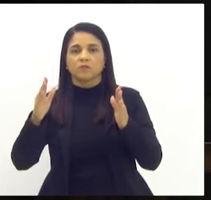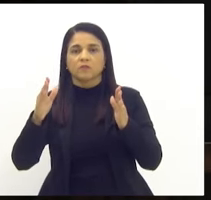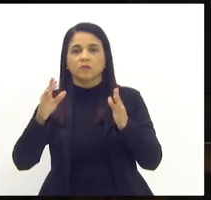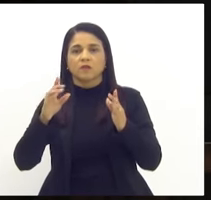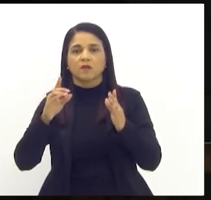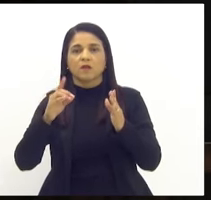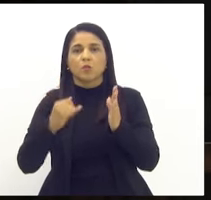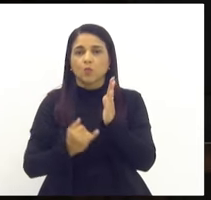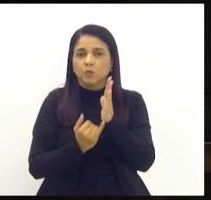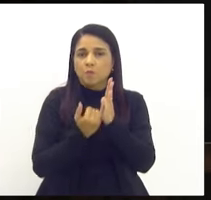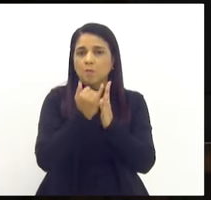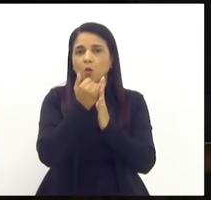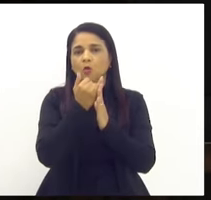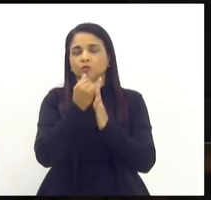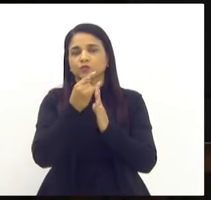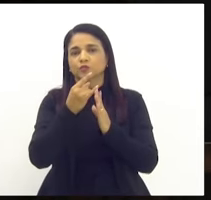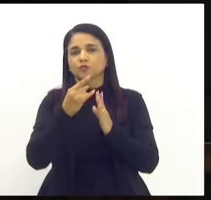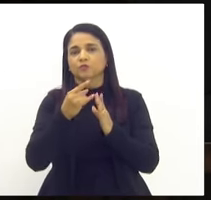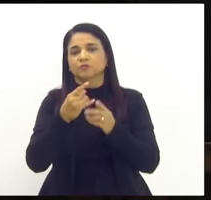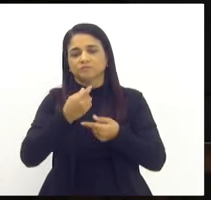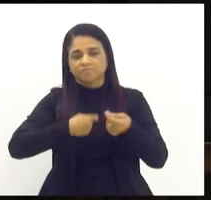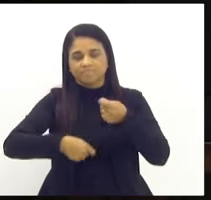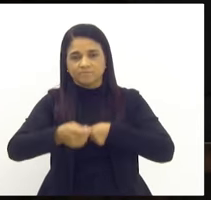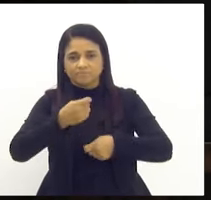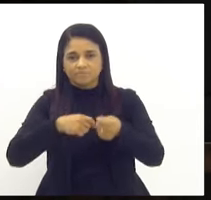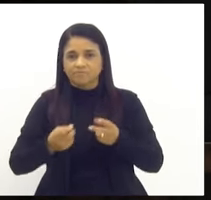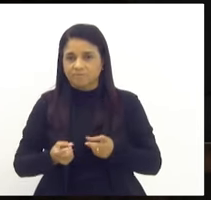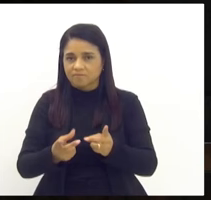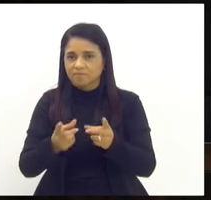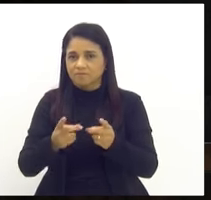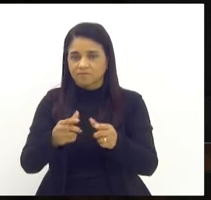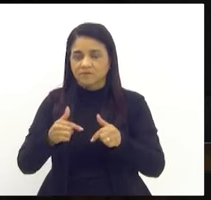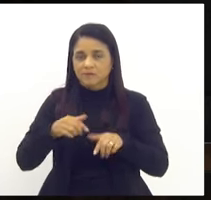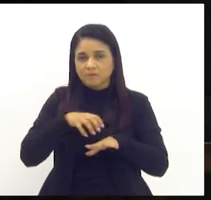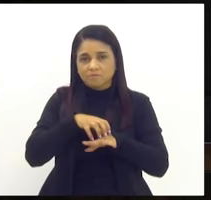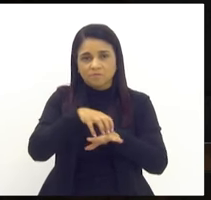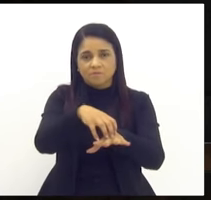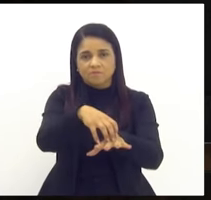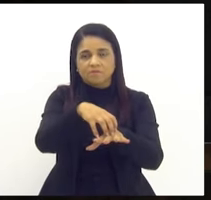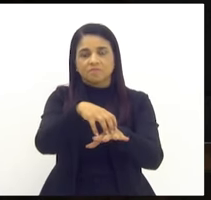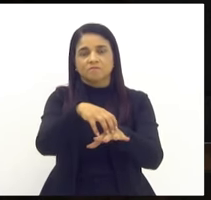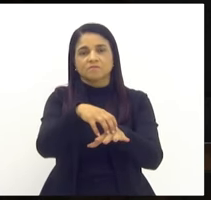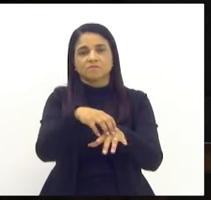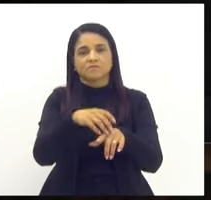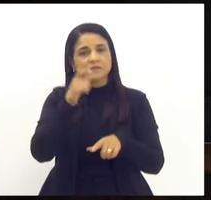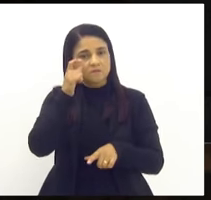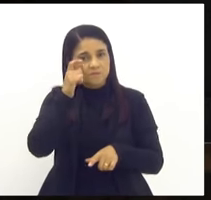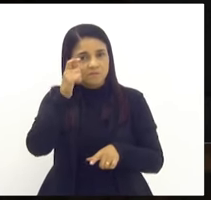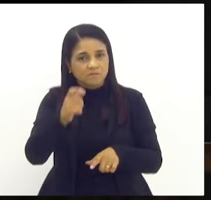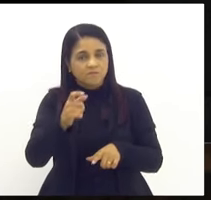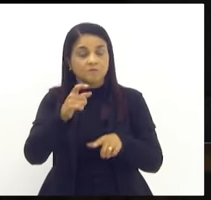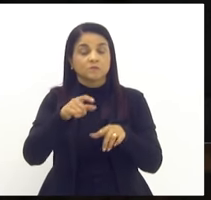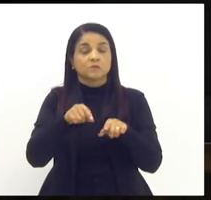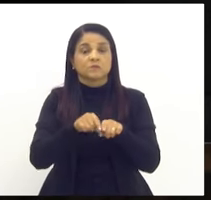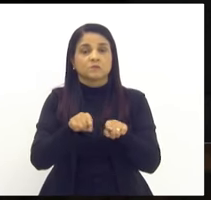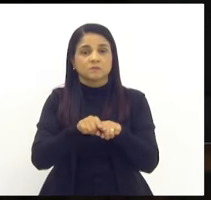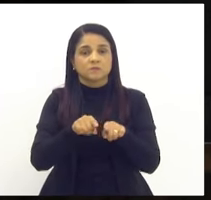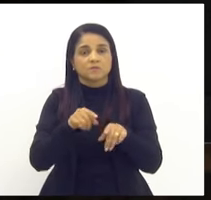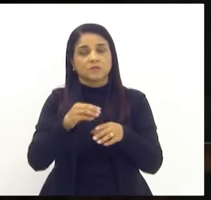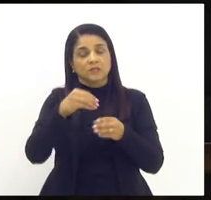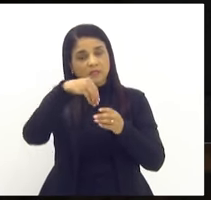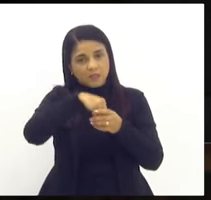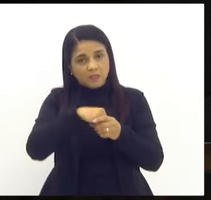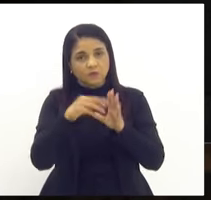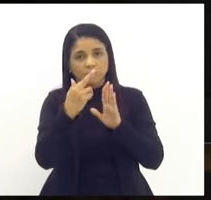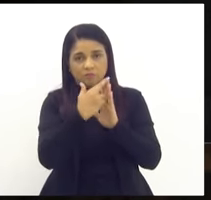Imposto sobre circulação de mercadorias e prestação de serviços de transporte interestadual intermunicipal e de comunicação